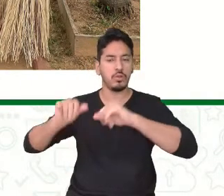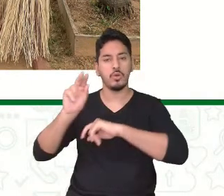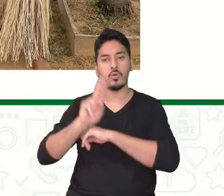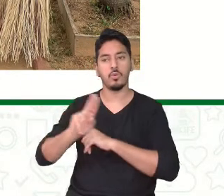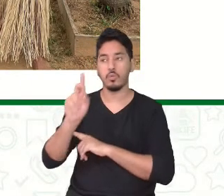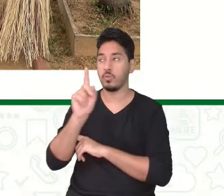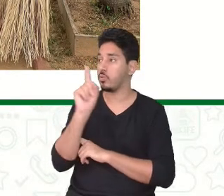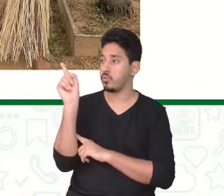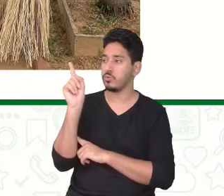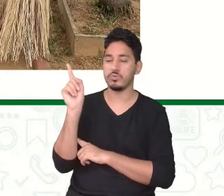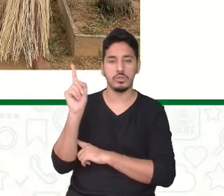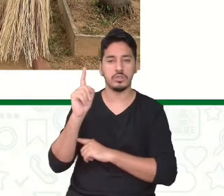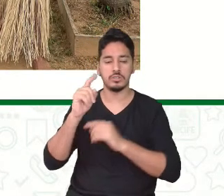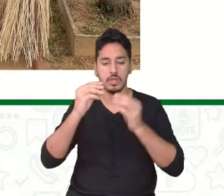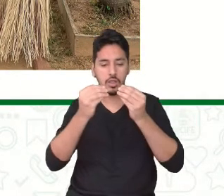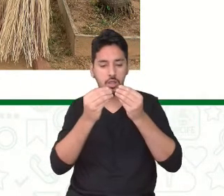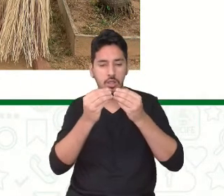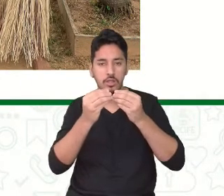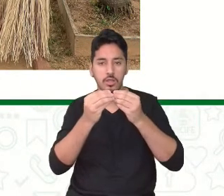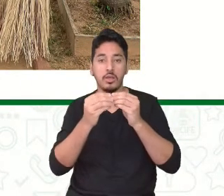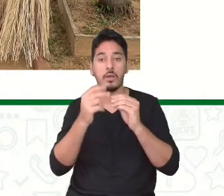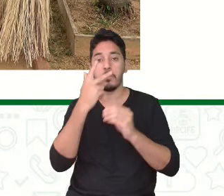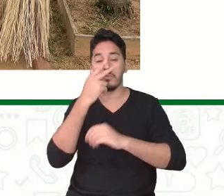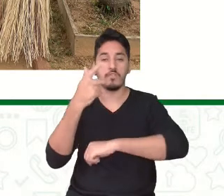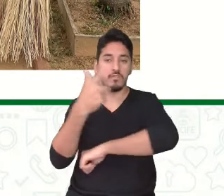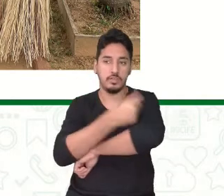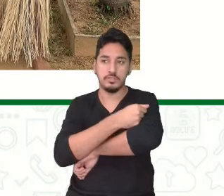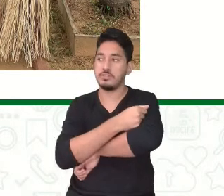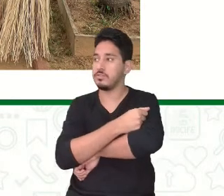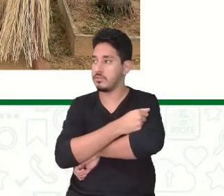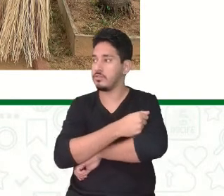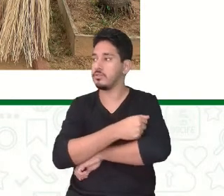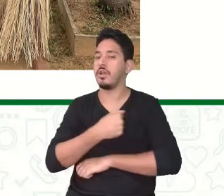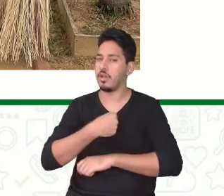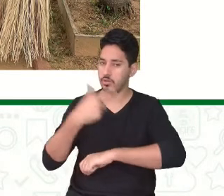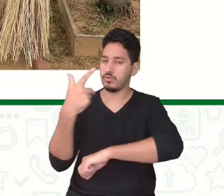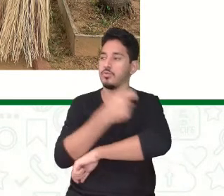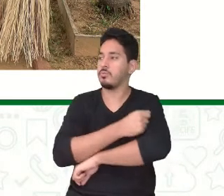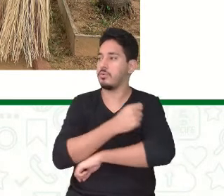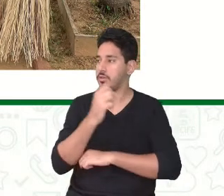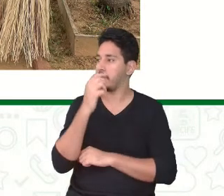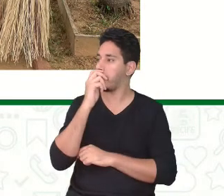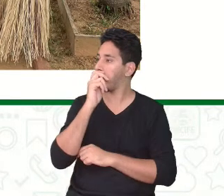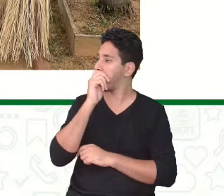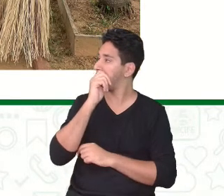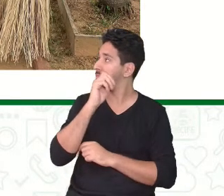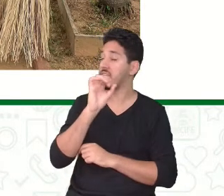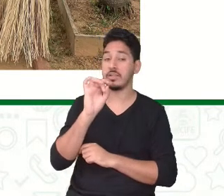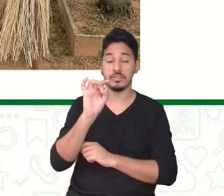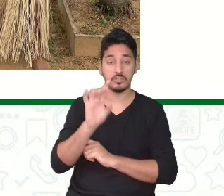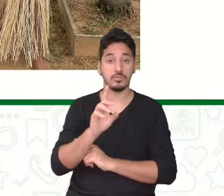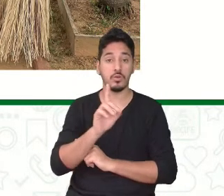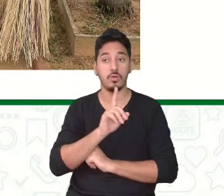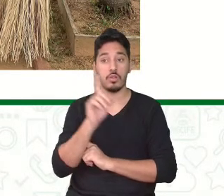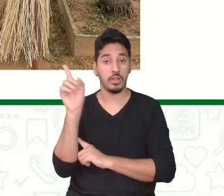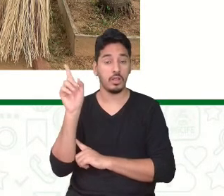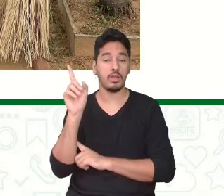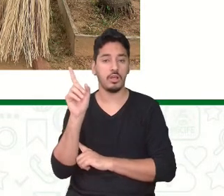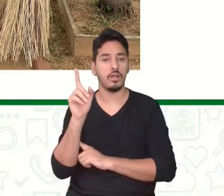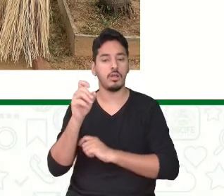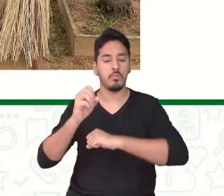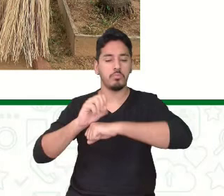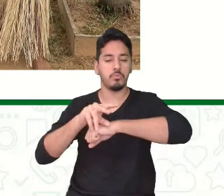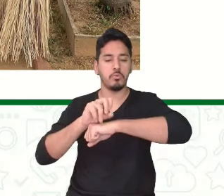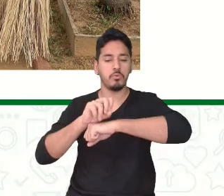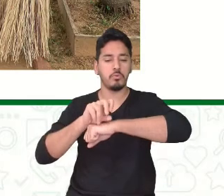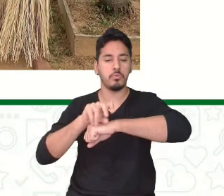usam essa substância enquanto vacina. Eu tomei, viu? Lá Olha eu tomei, aí. foi. Só tem lá, né? Oxe, e ela só libera